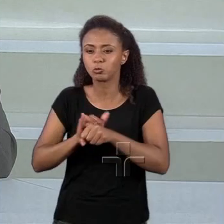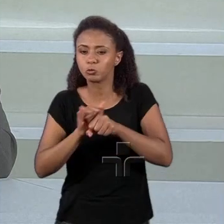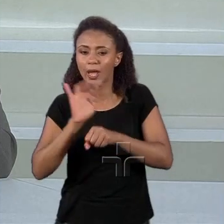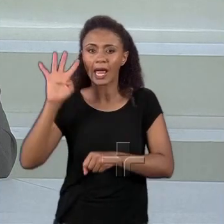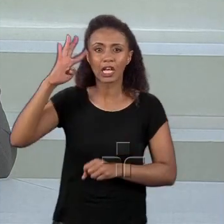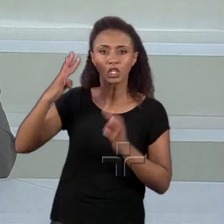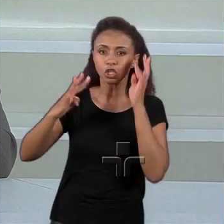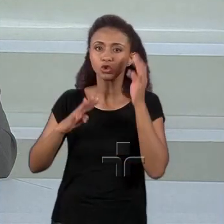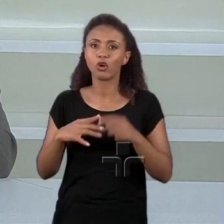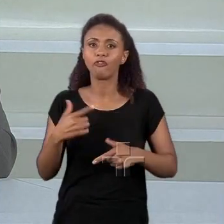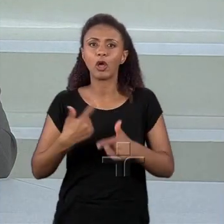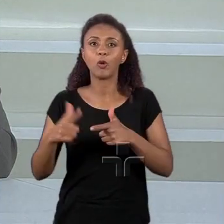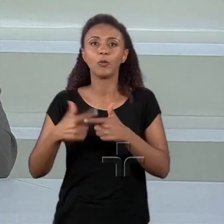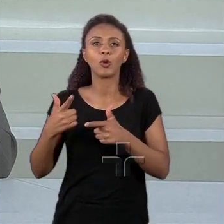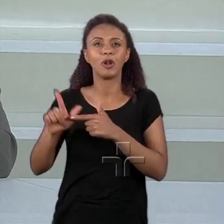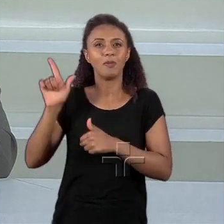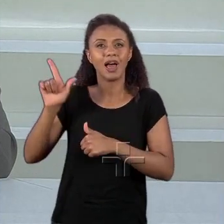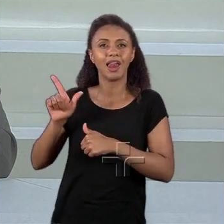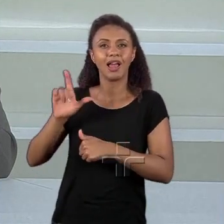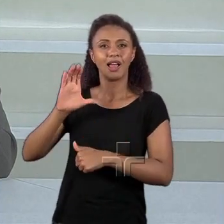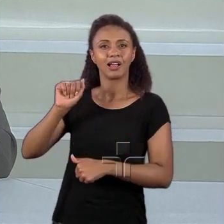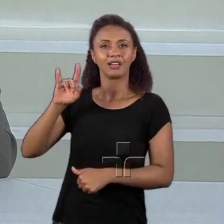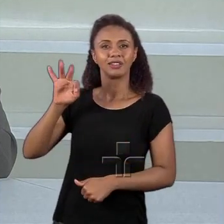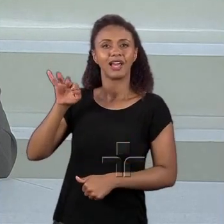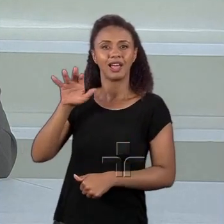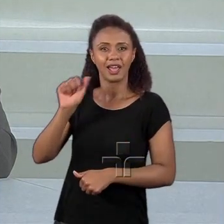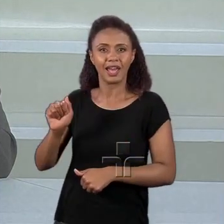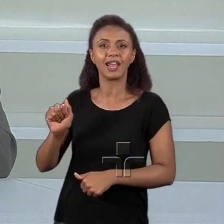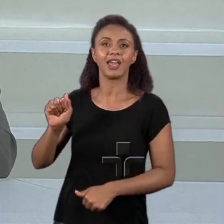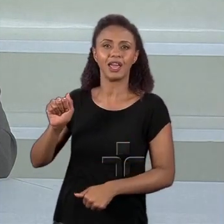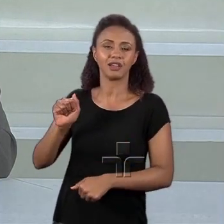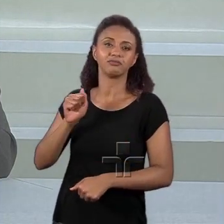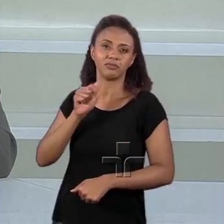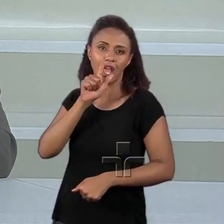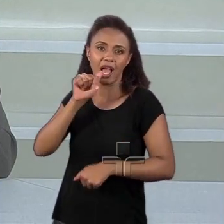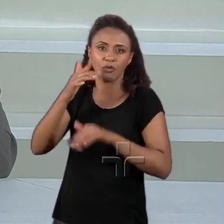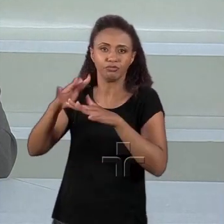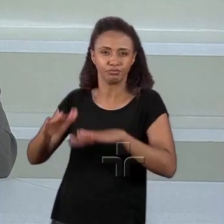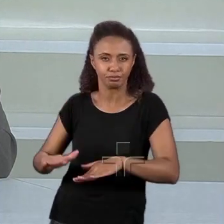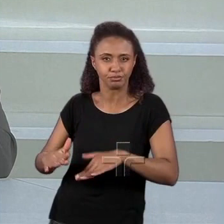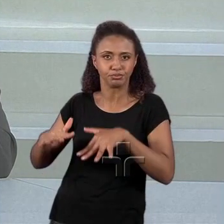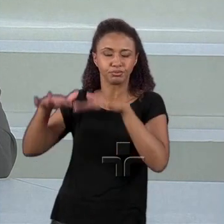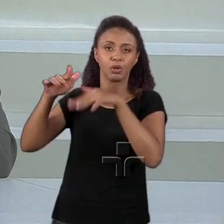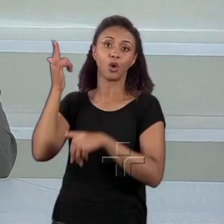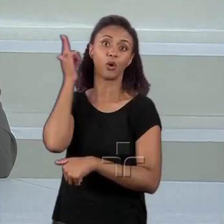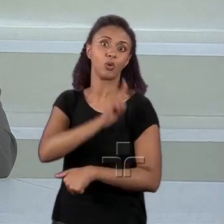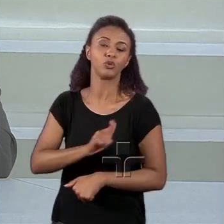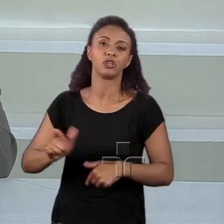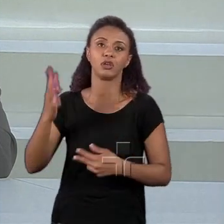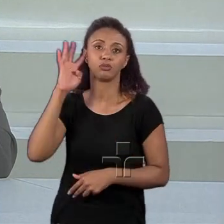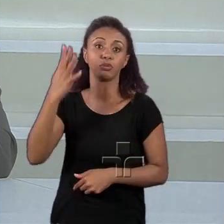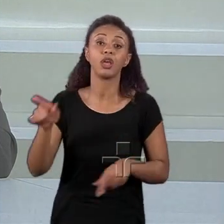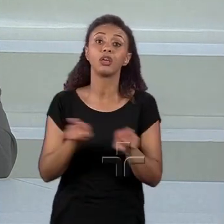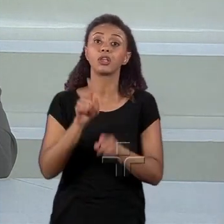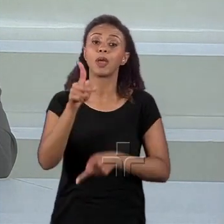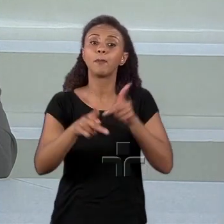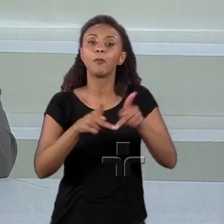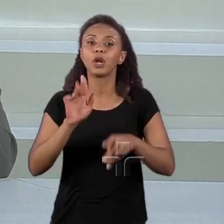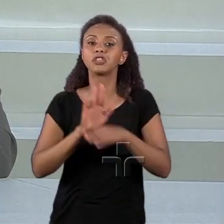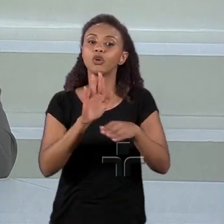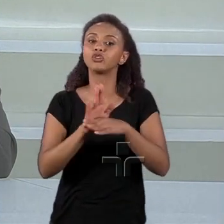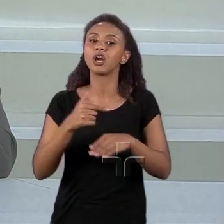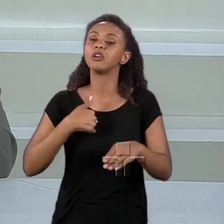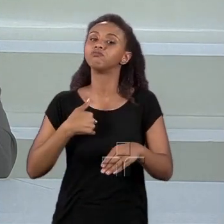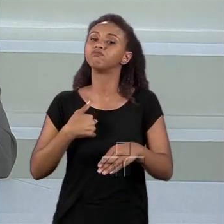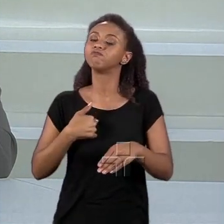o grave problema de Cantareira. E é exatamente essa capacidade que tem de dialogar, de ajudar a população, que me levou a aceitar o desafio